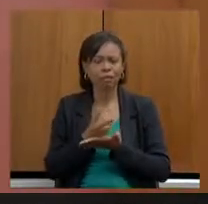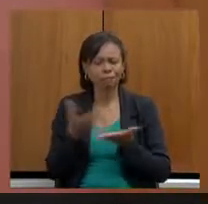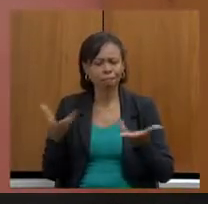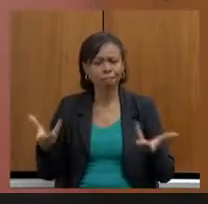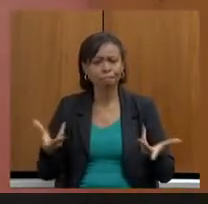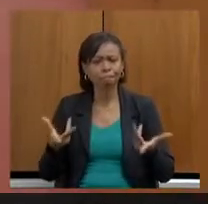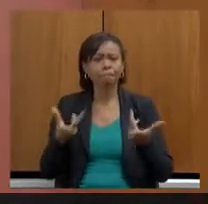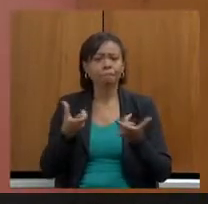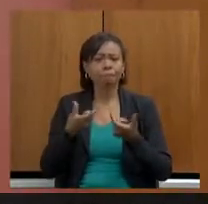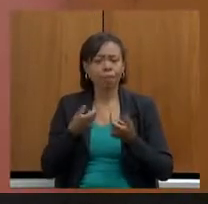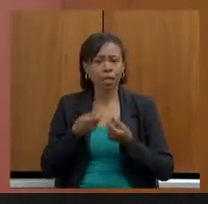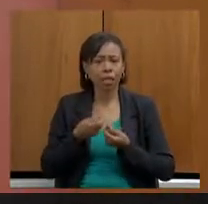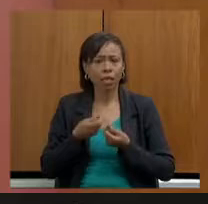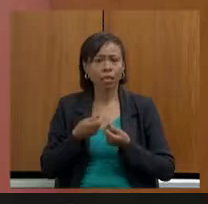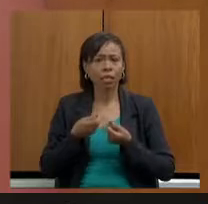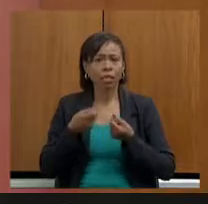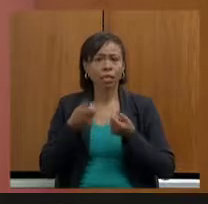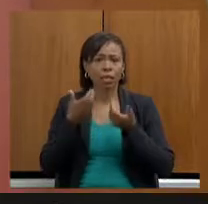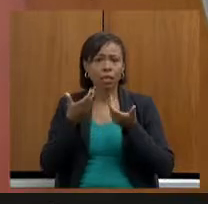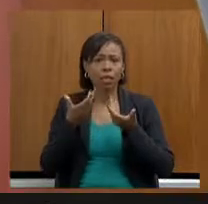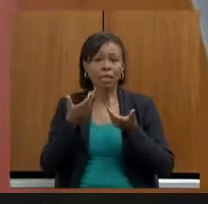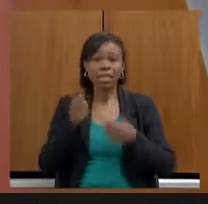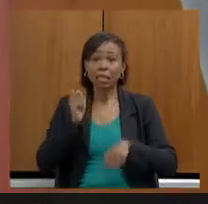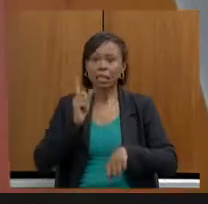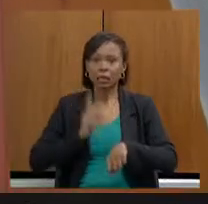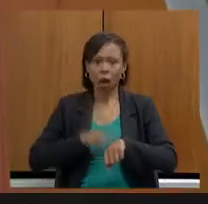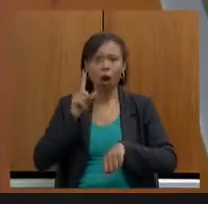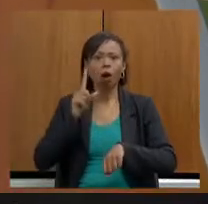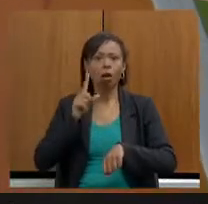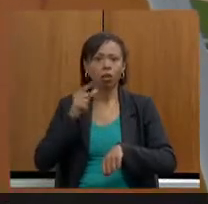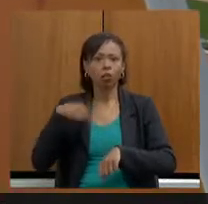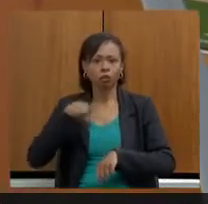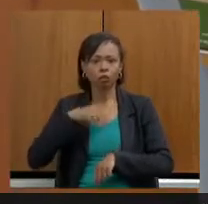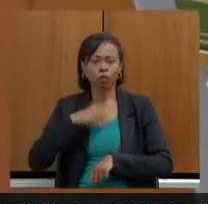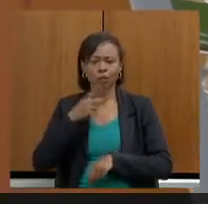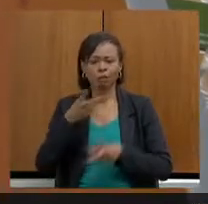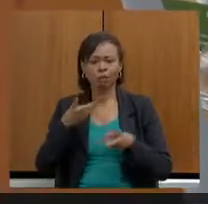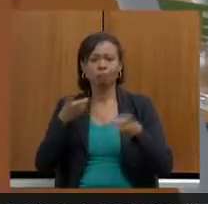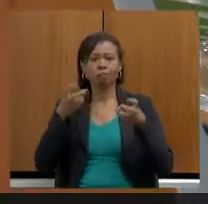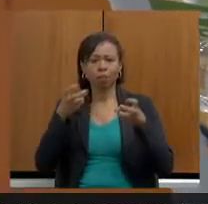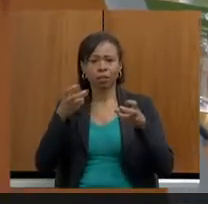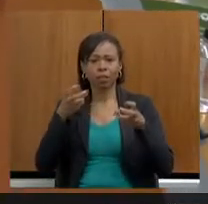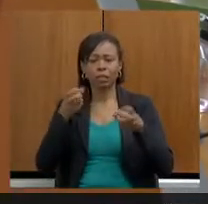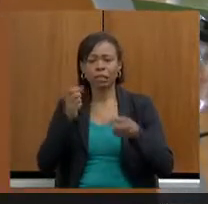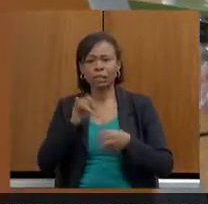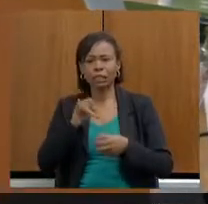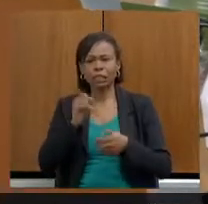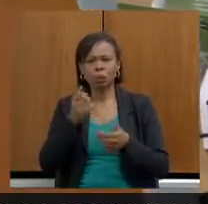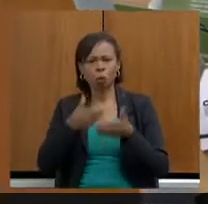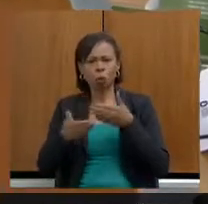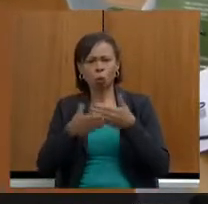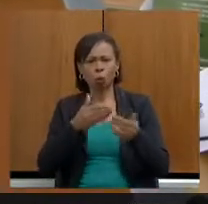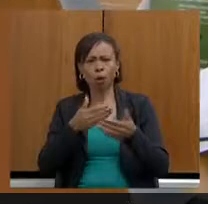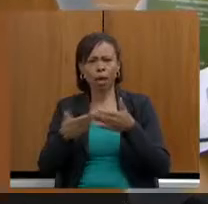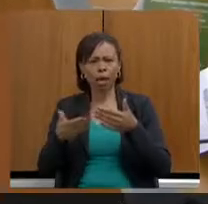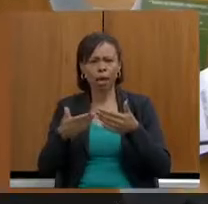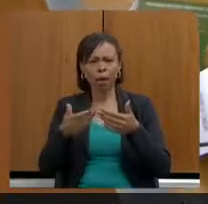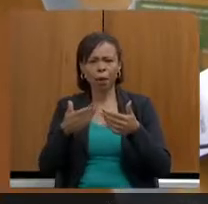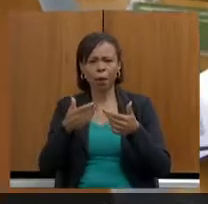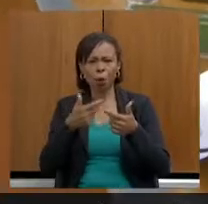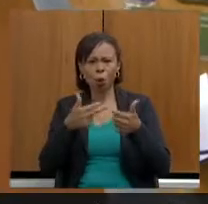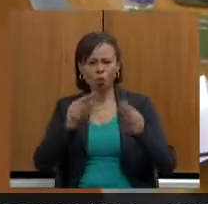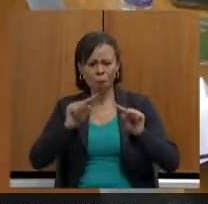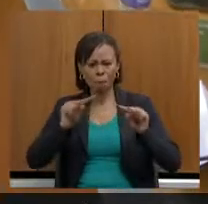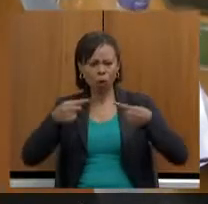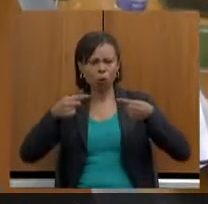eficiência e de forma instantânea viu Líder a gente percebe isso quando vem qualquer coisa que nos atinge né